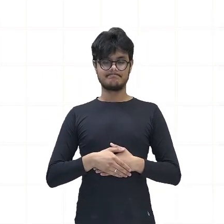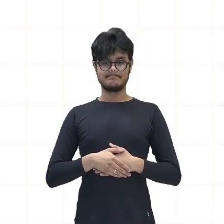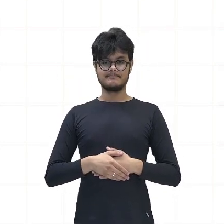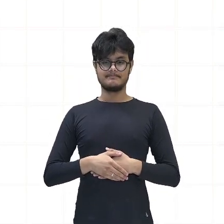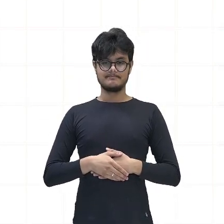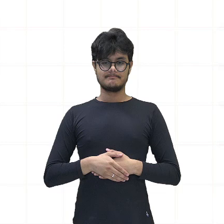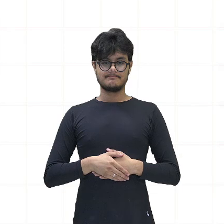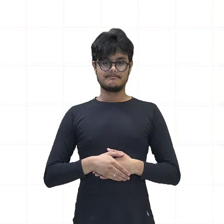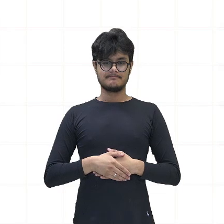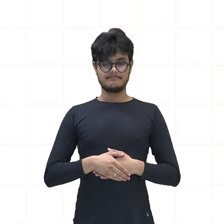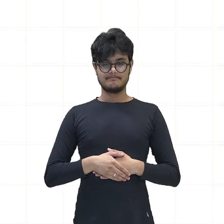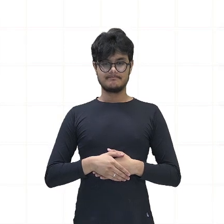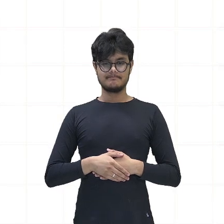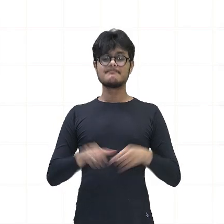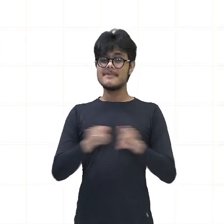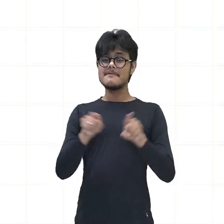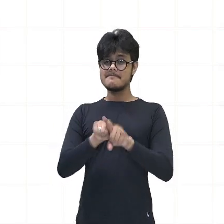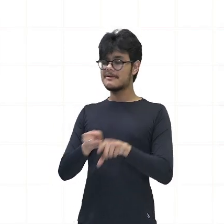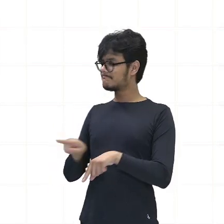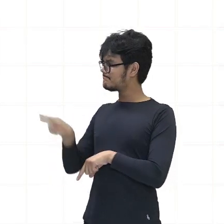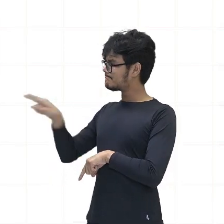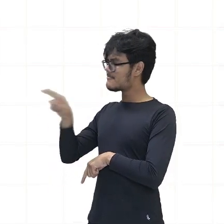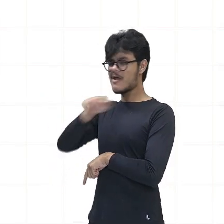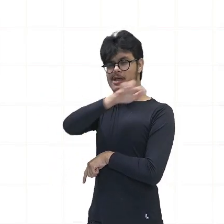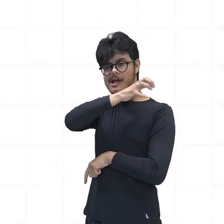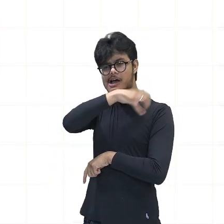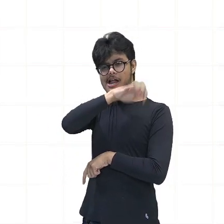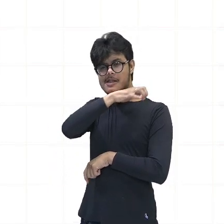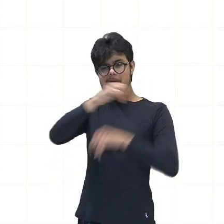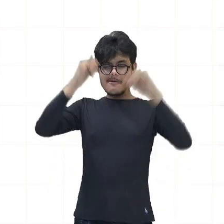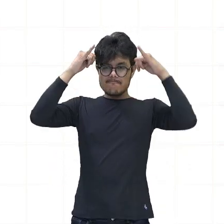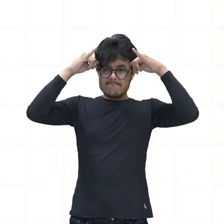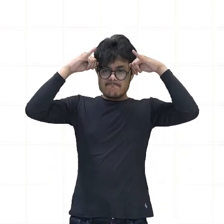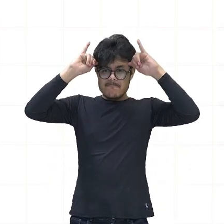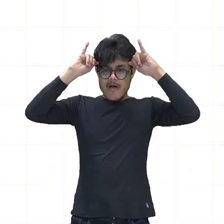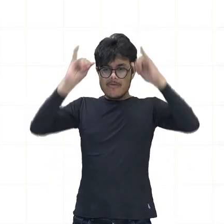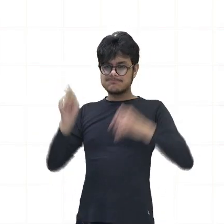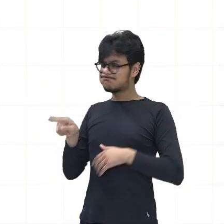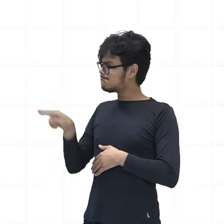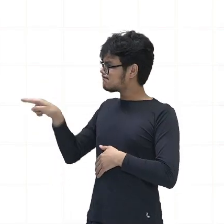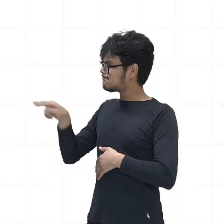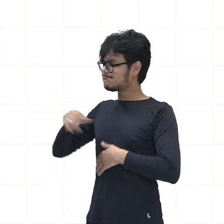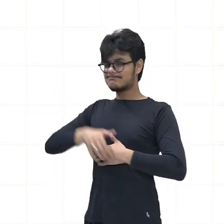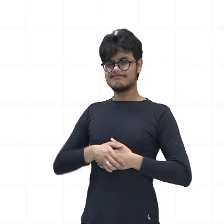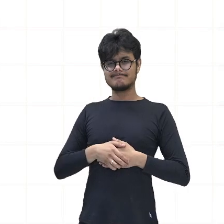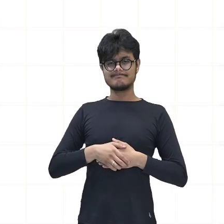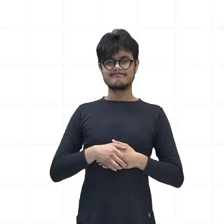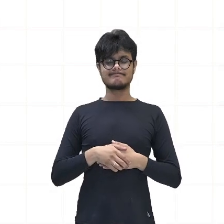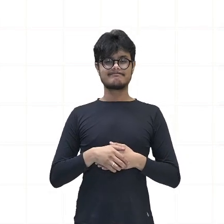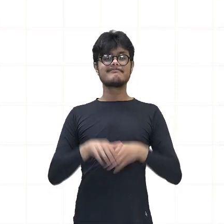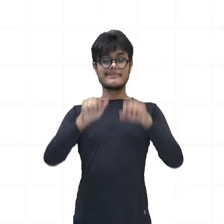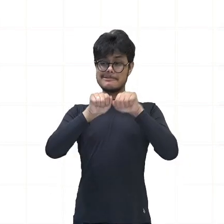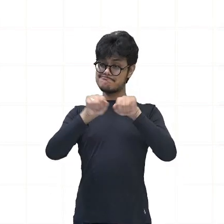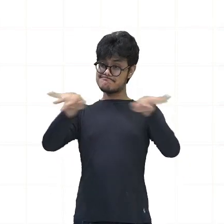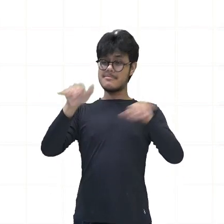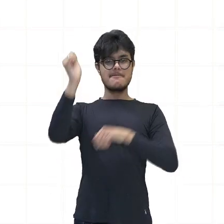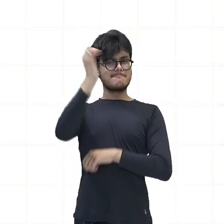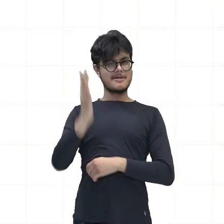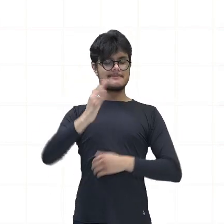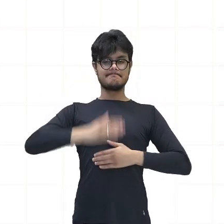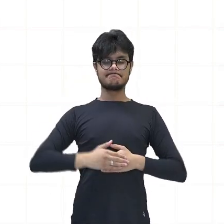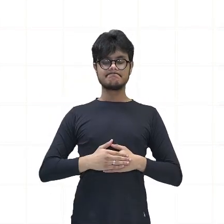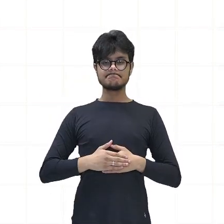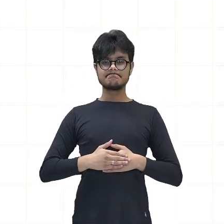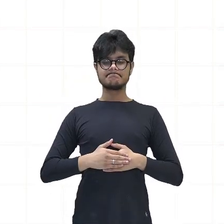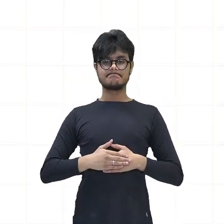o desenvolvimento da pecuária bovina aí, que inicia no Nordeste e depois se expande para outras partes do nosso território. Aí a gente vai